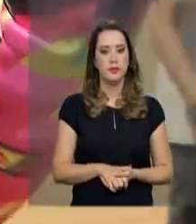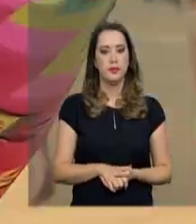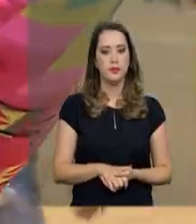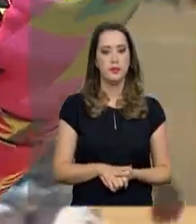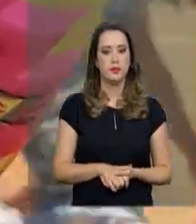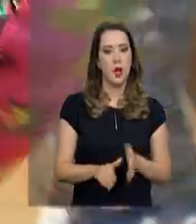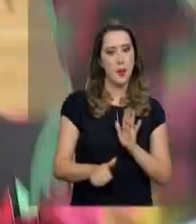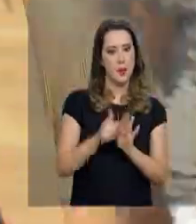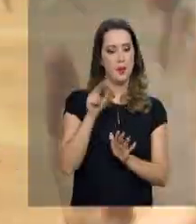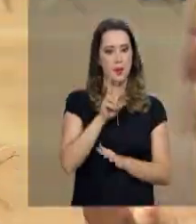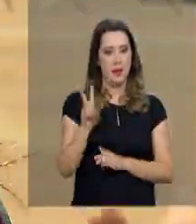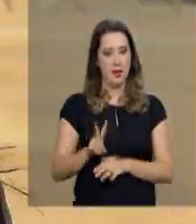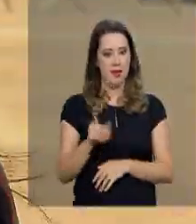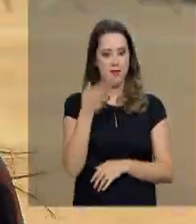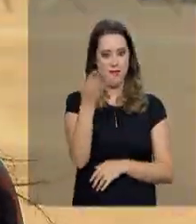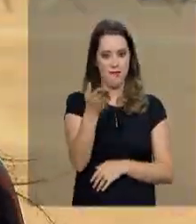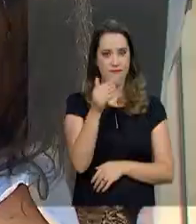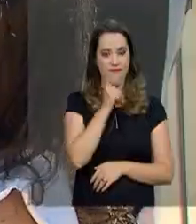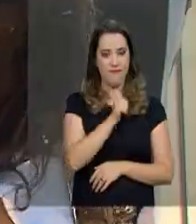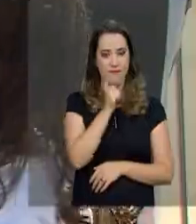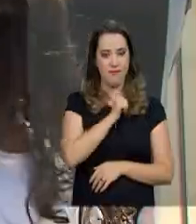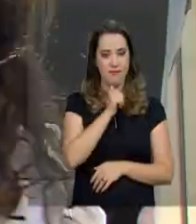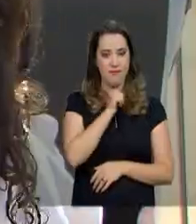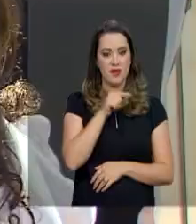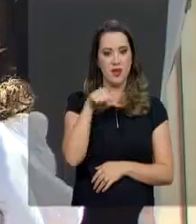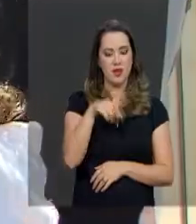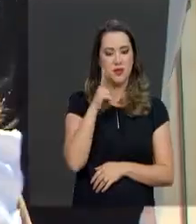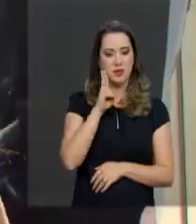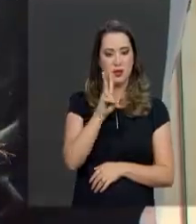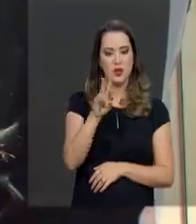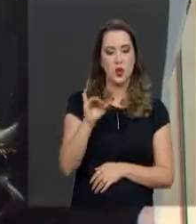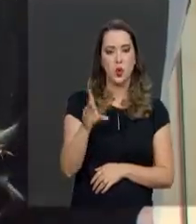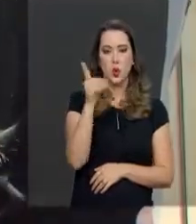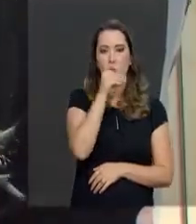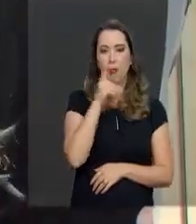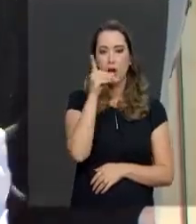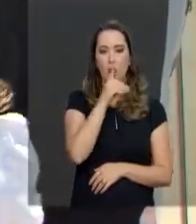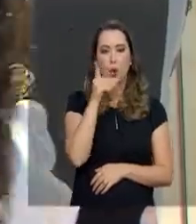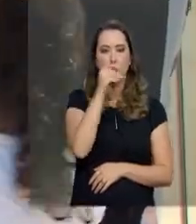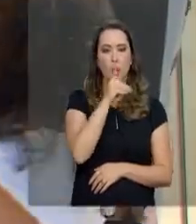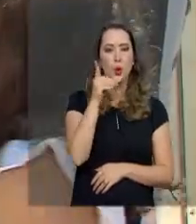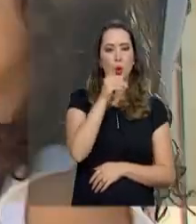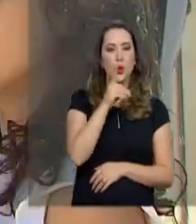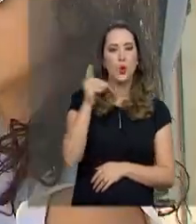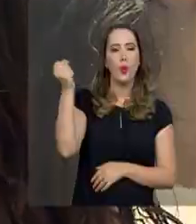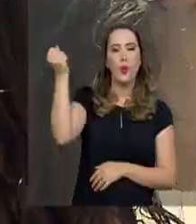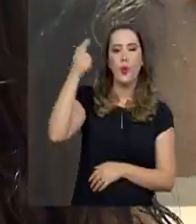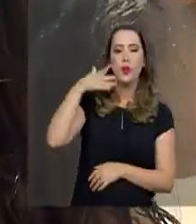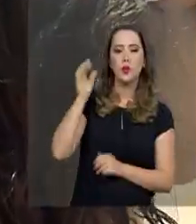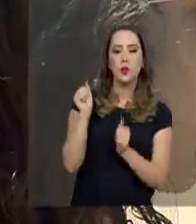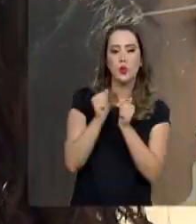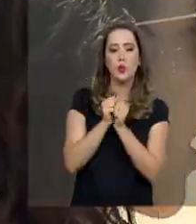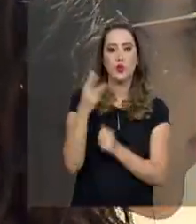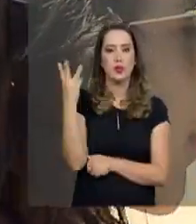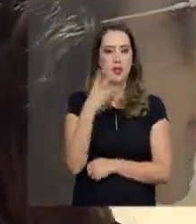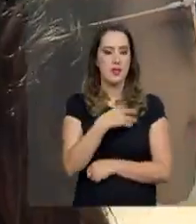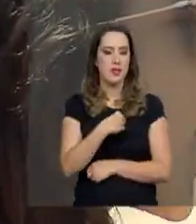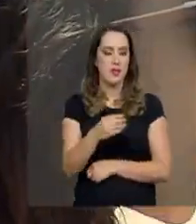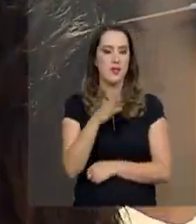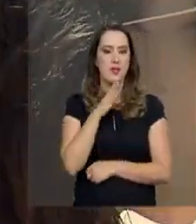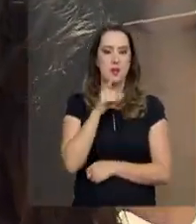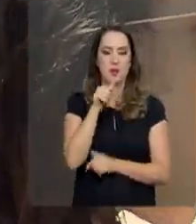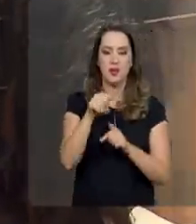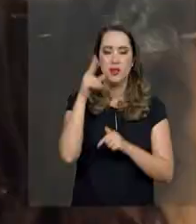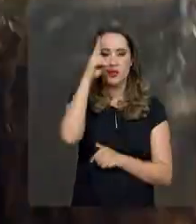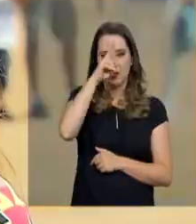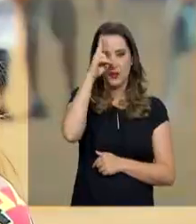É a primeira vez da Cecília aqui. Ela aproveitou o domingo de sol para trazer as três filhas e conhecer um pouco da